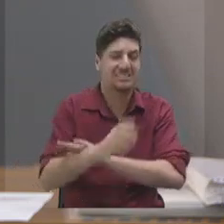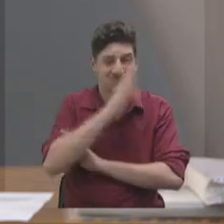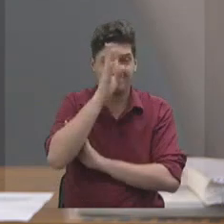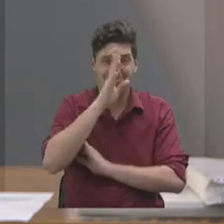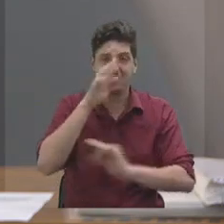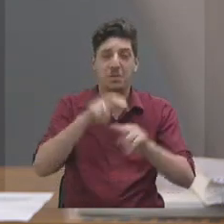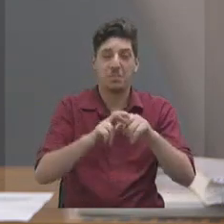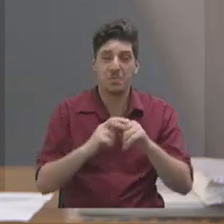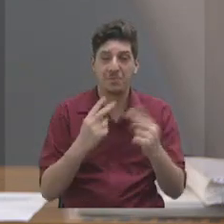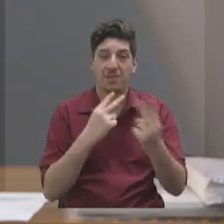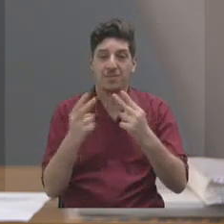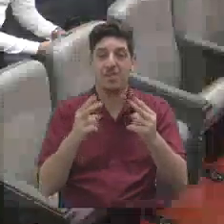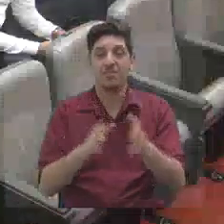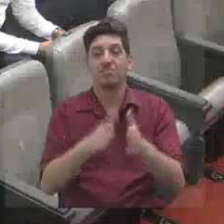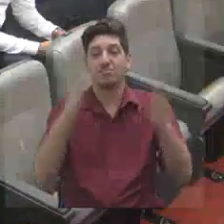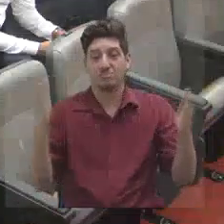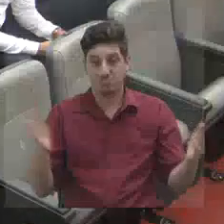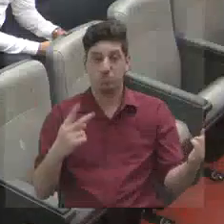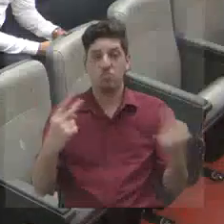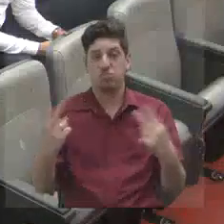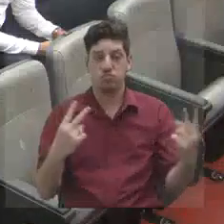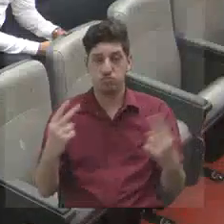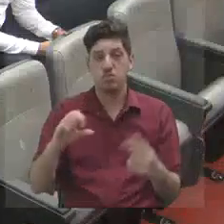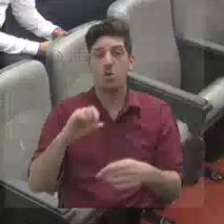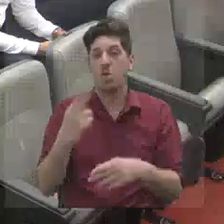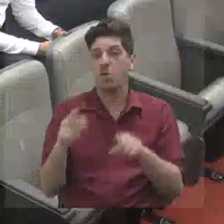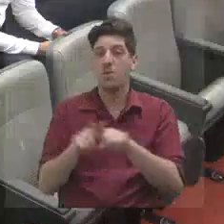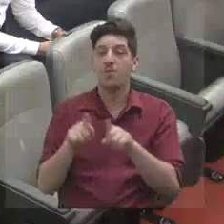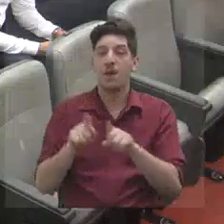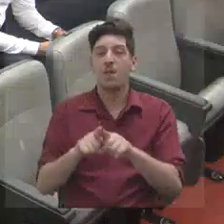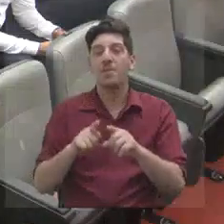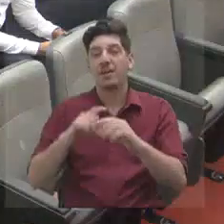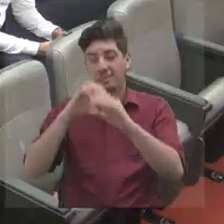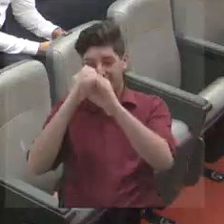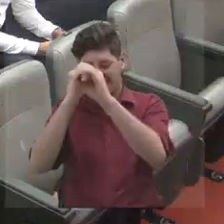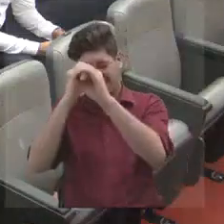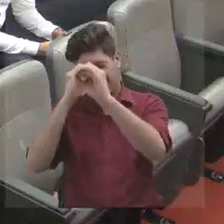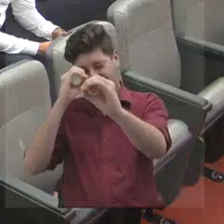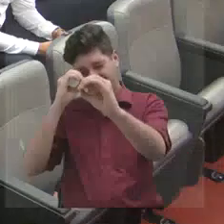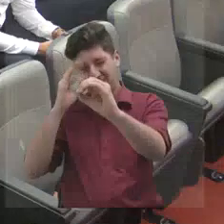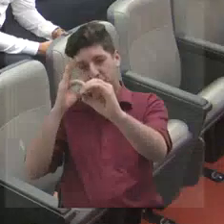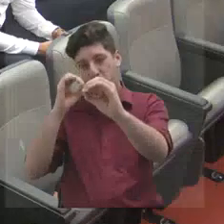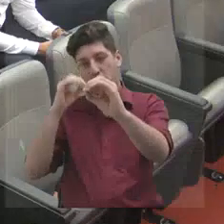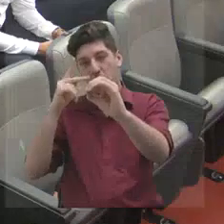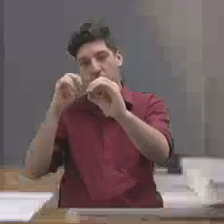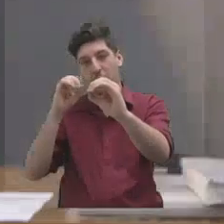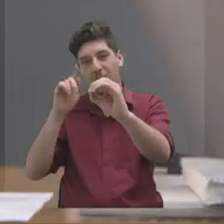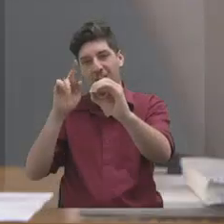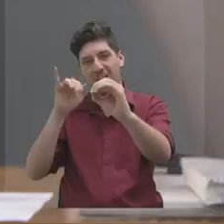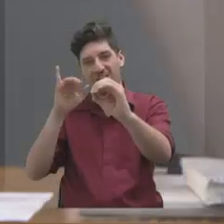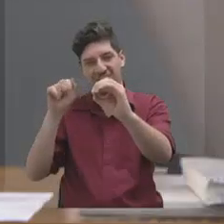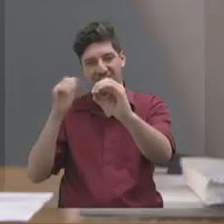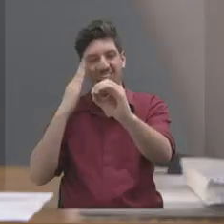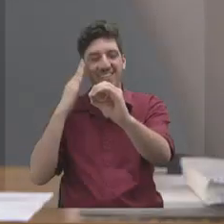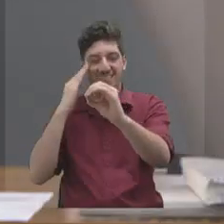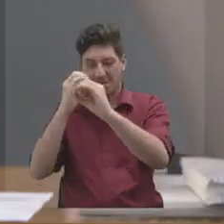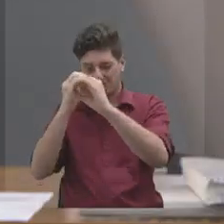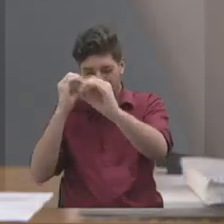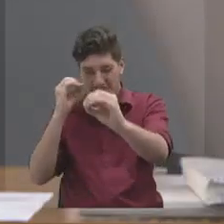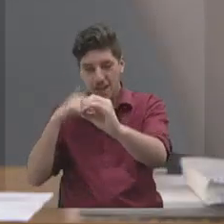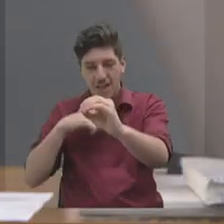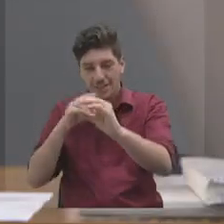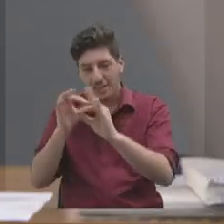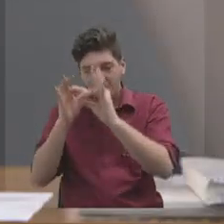e ampliação de capacidade seja pela topografia né desse trecho e sabemos de Fato né Nós estamos aqui é o cuidado